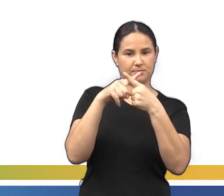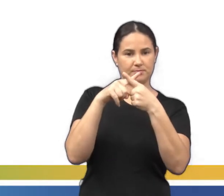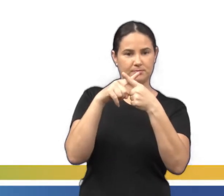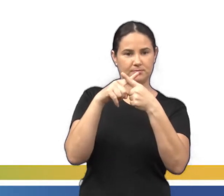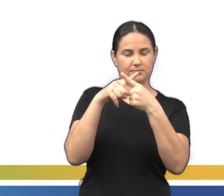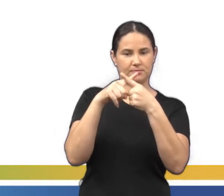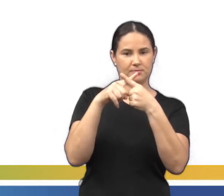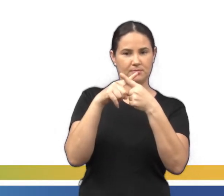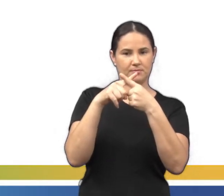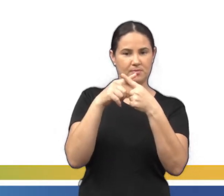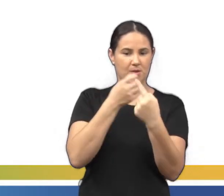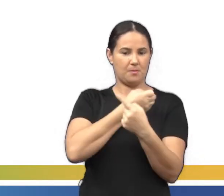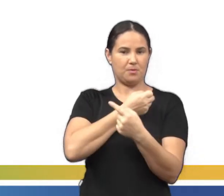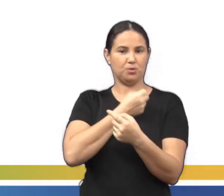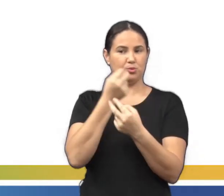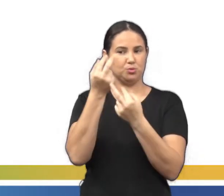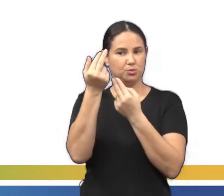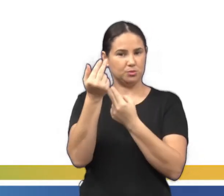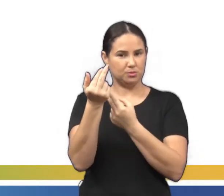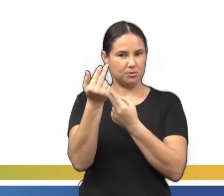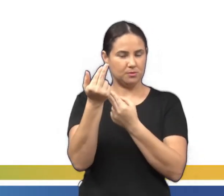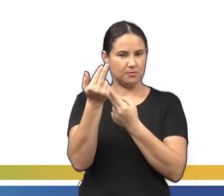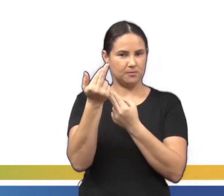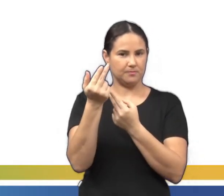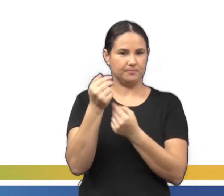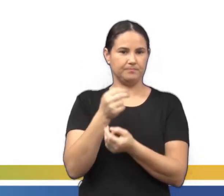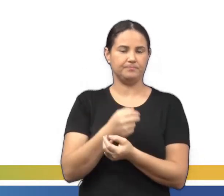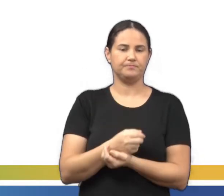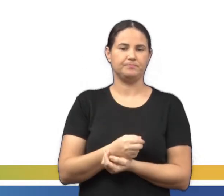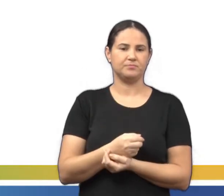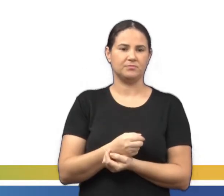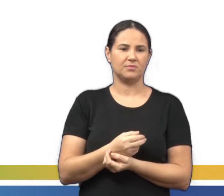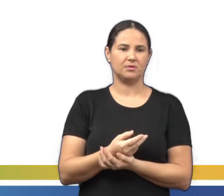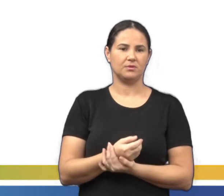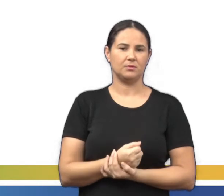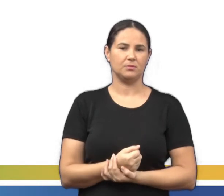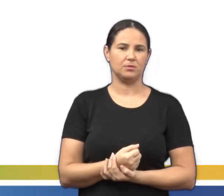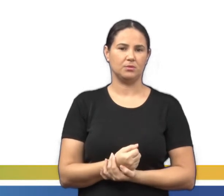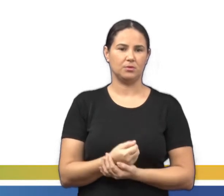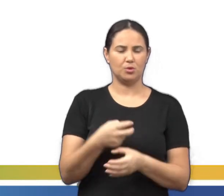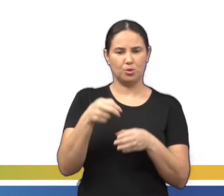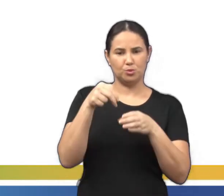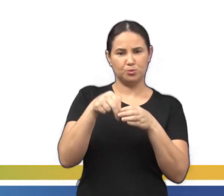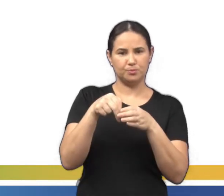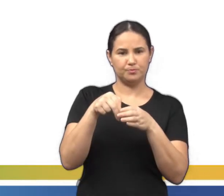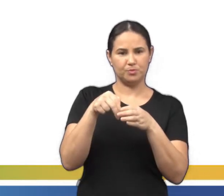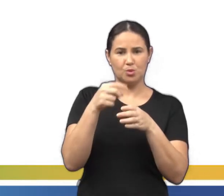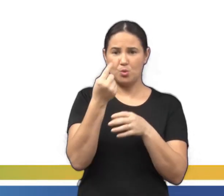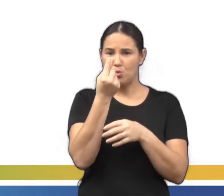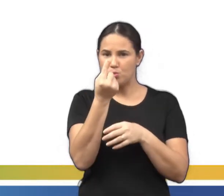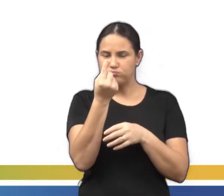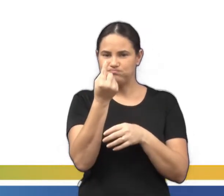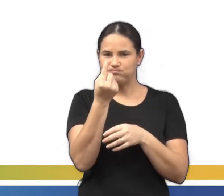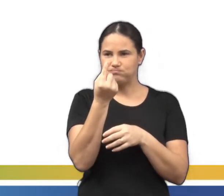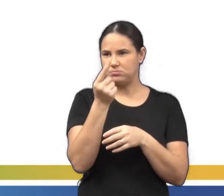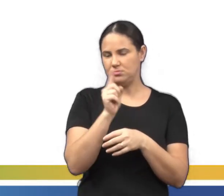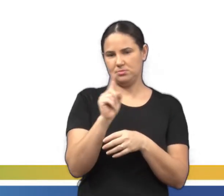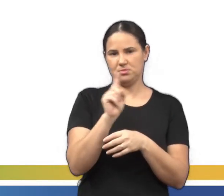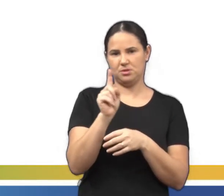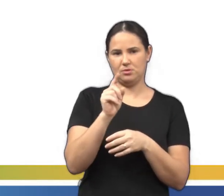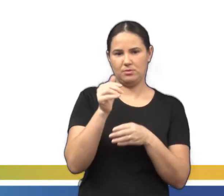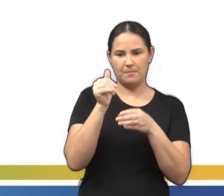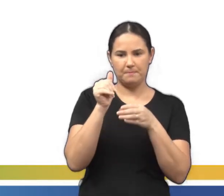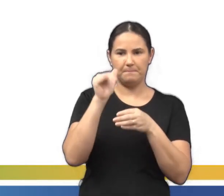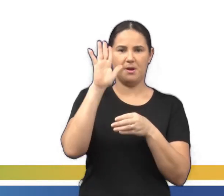número. E esse número tem que ser um número natural, o 1 não serve, tem que ser acima de 1. Então, vou